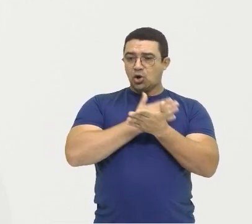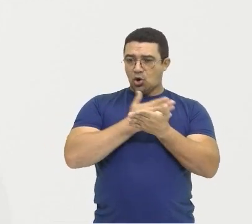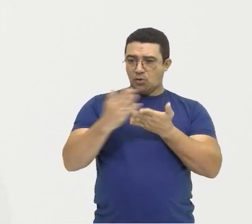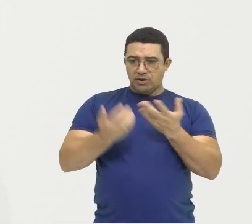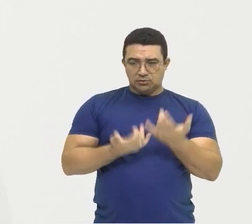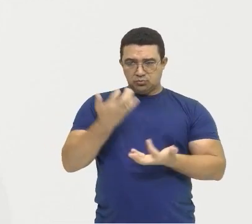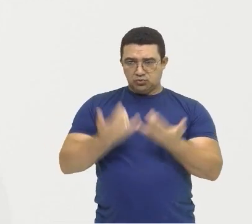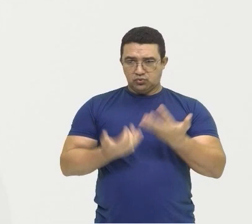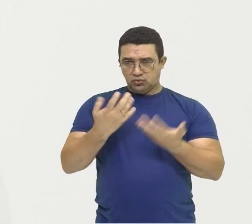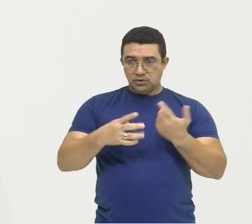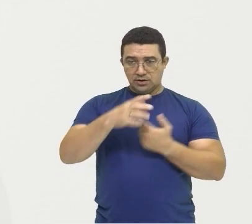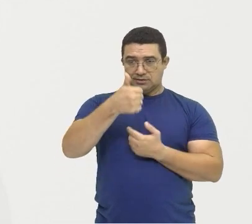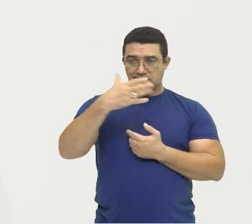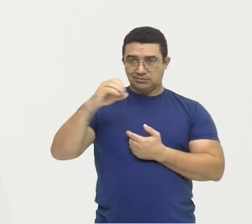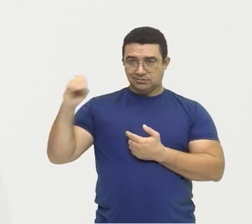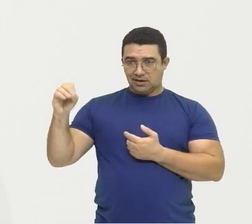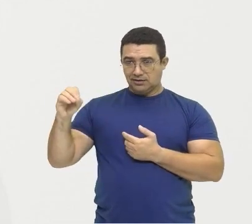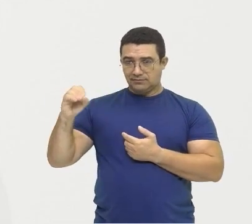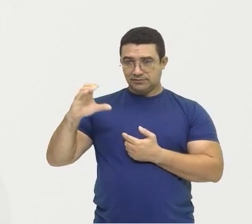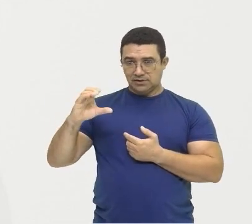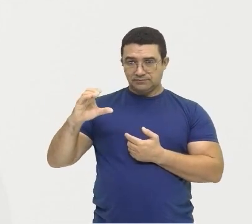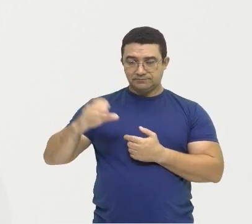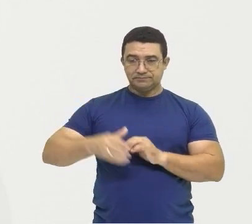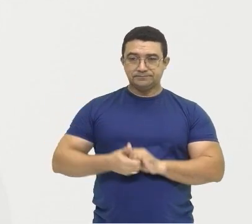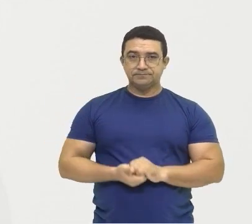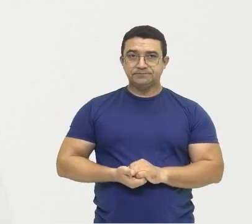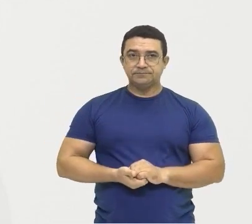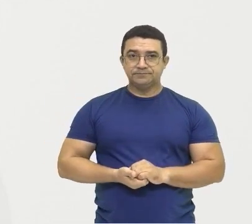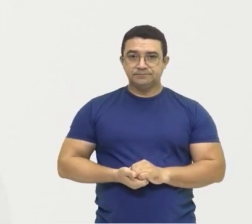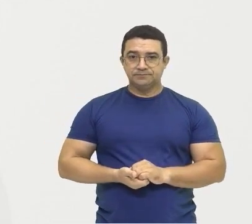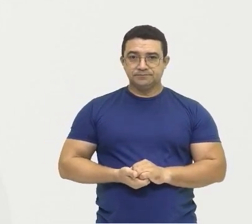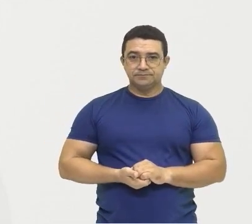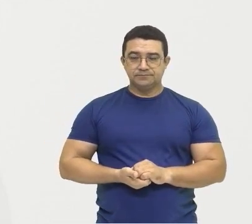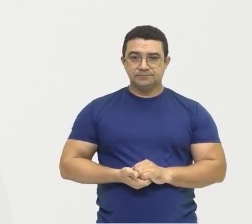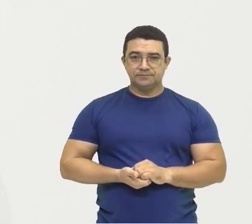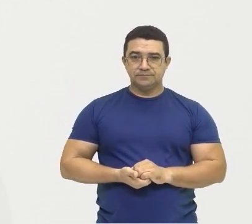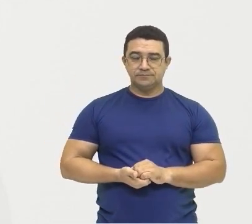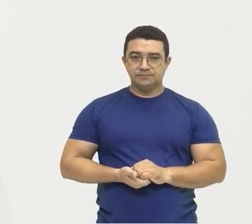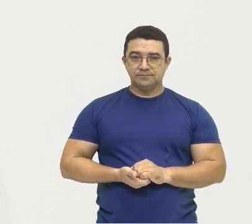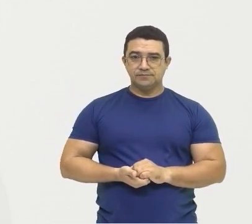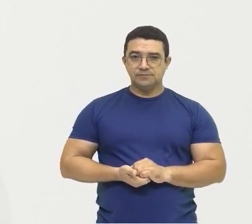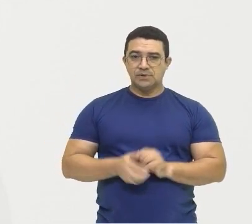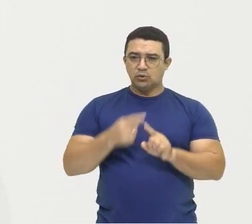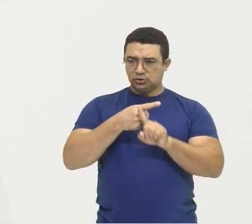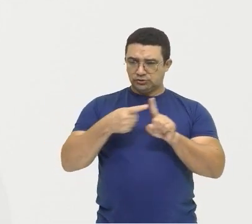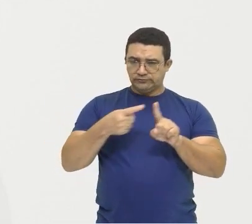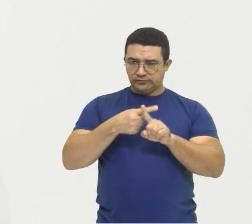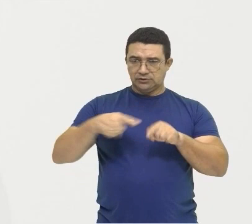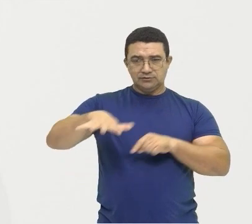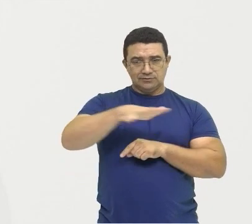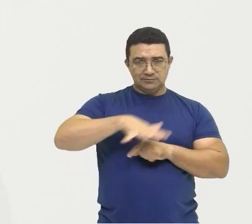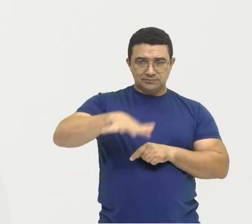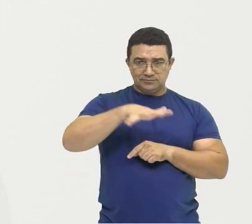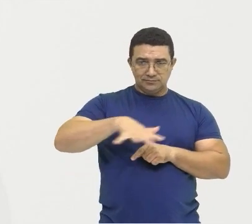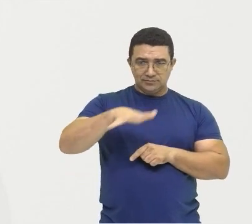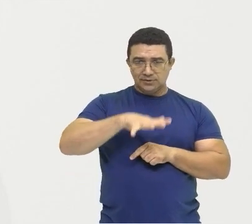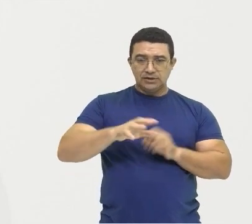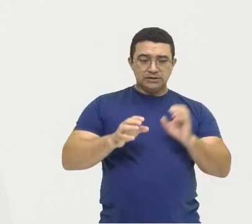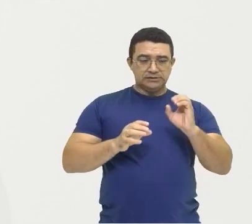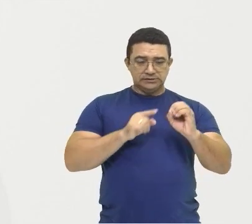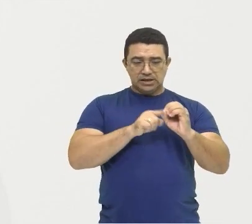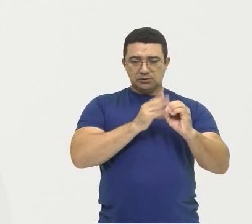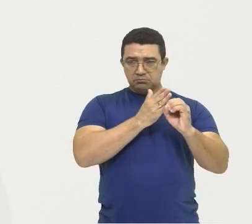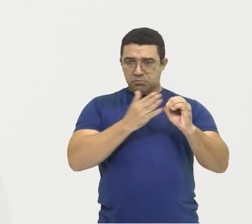vapor, 100. Assim Celsius constrói sua escala. Ele divide esse espaço entre o 0 e o 100 em 100